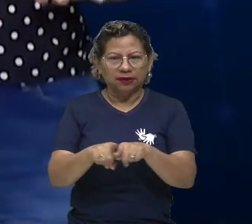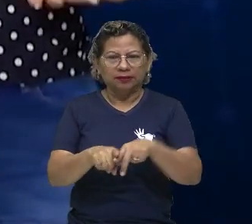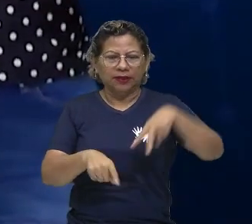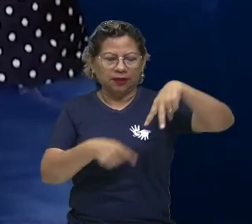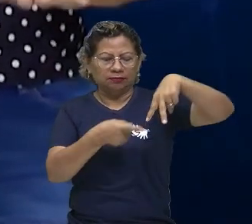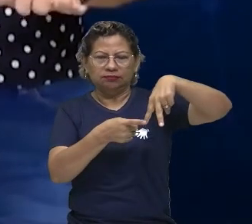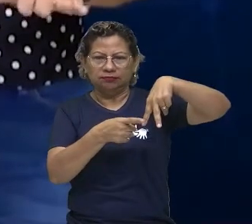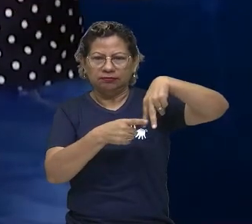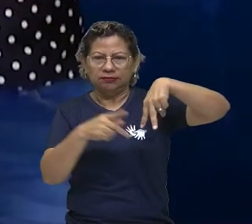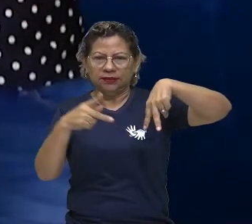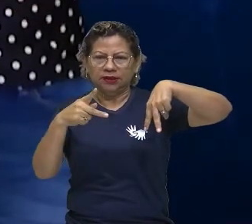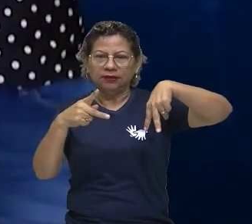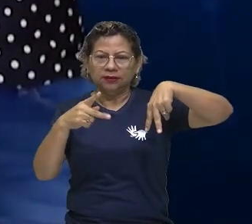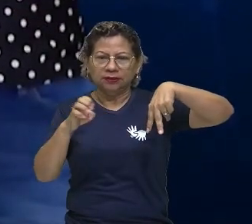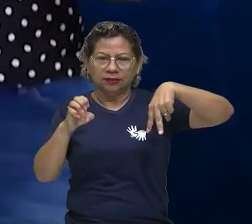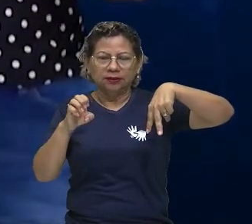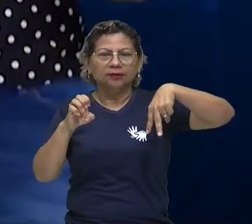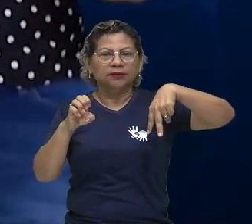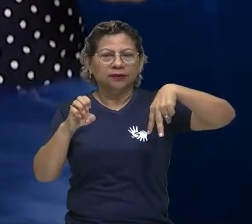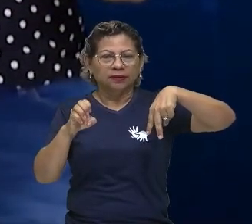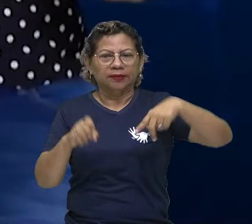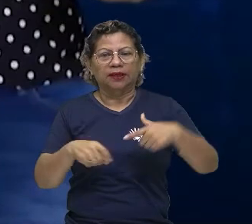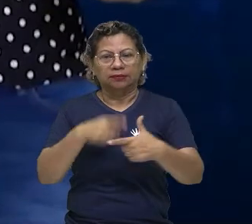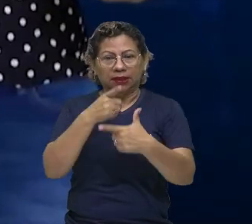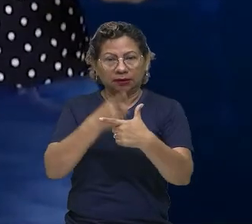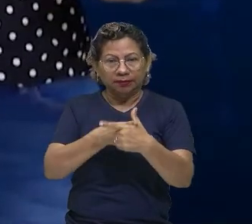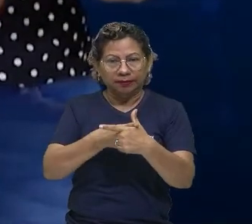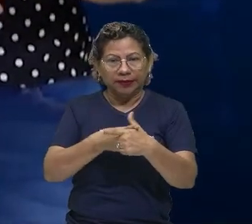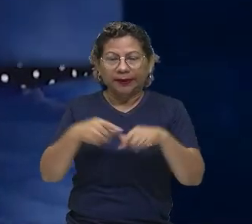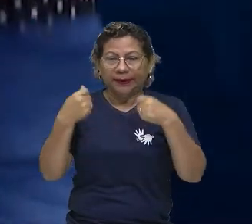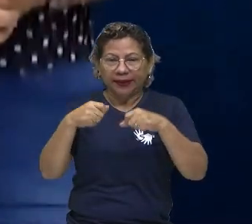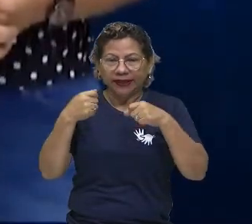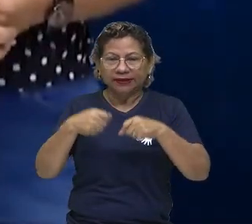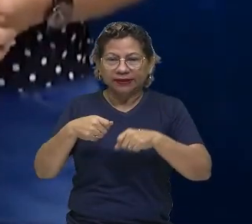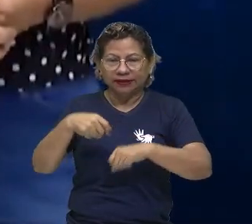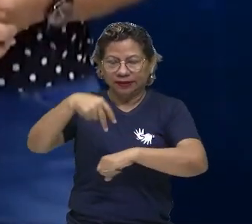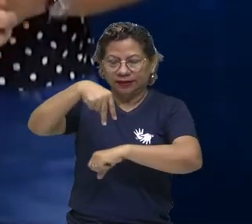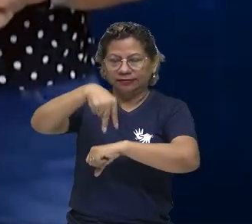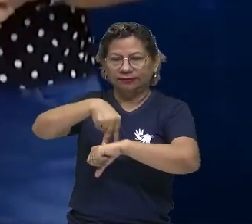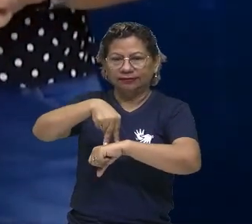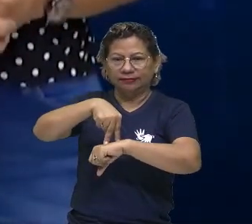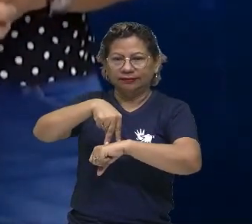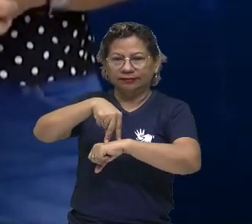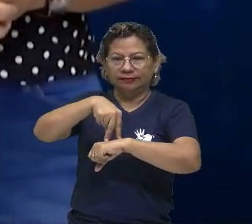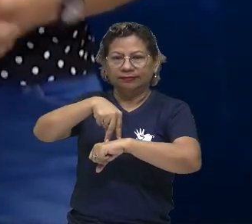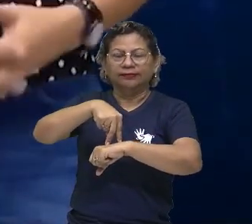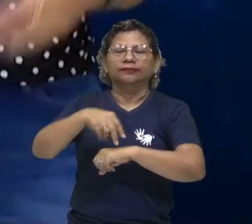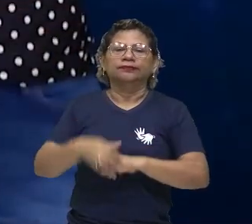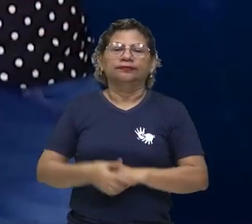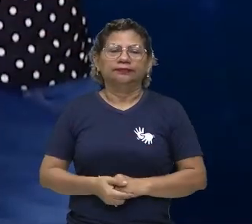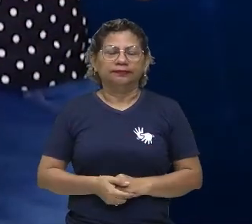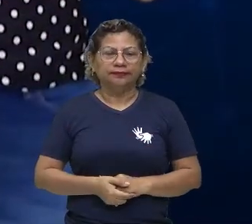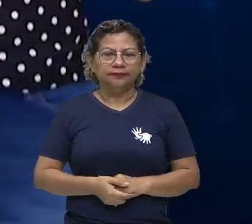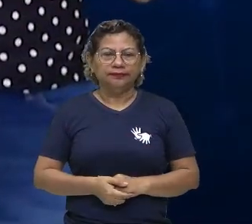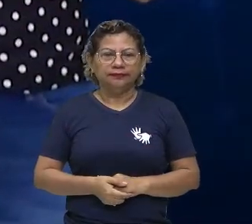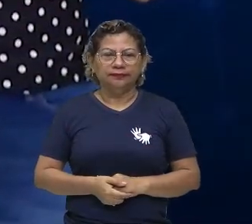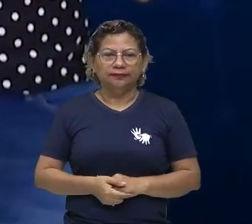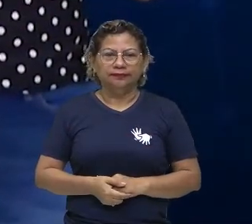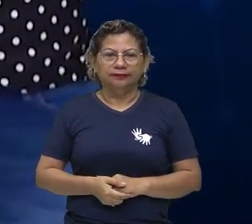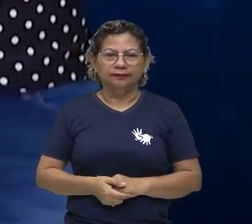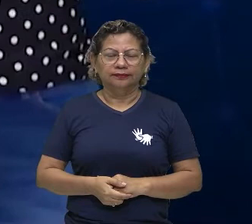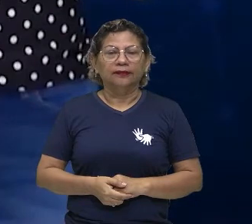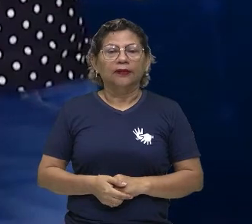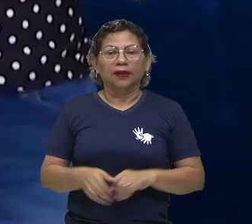eles devem ficar sempre apoiados inteiramente ao chão com relação à situação de